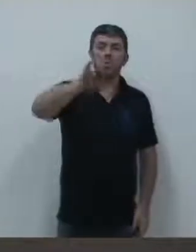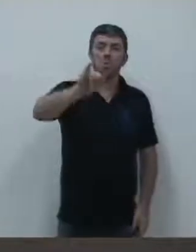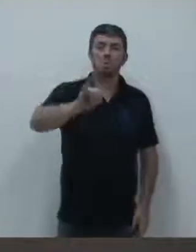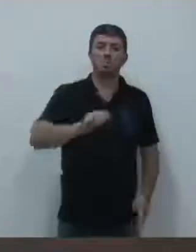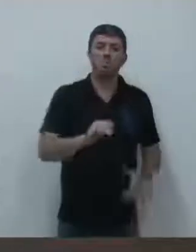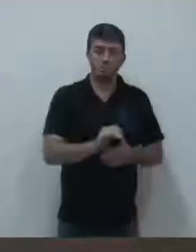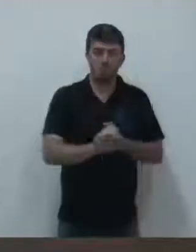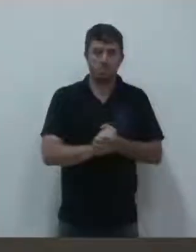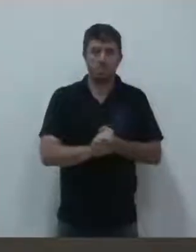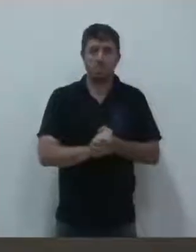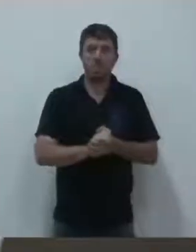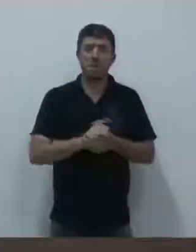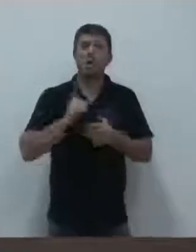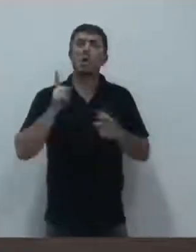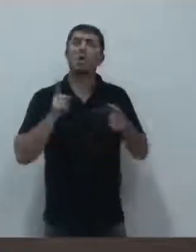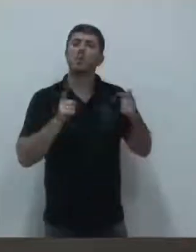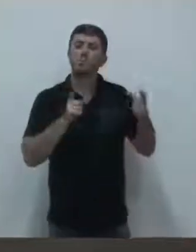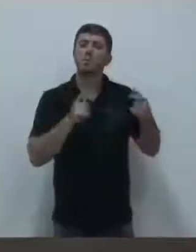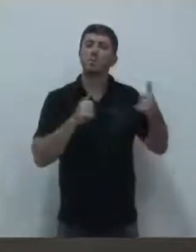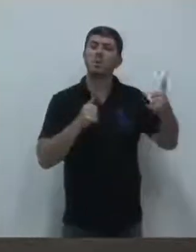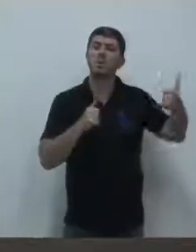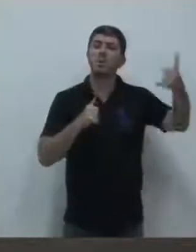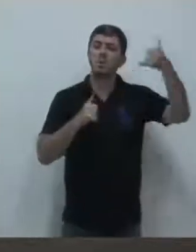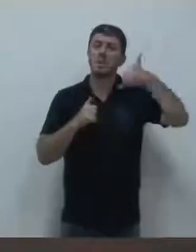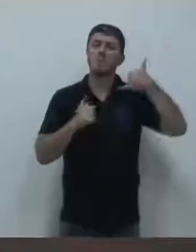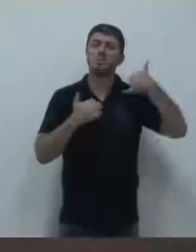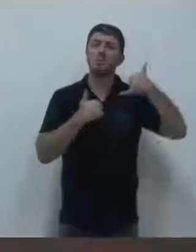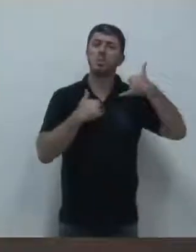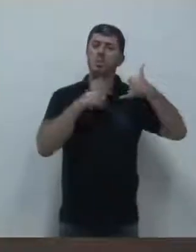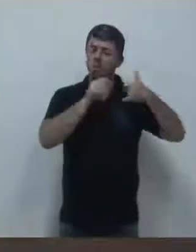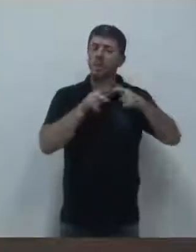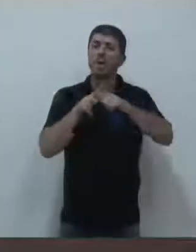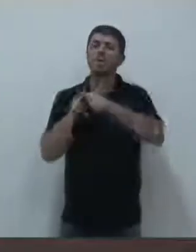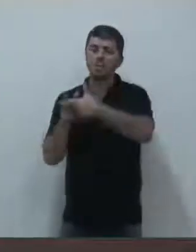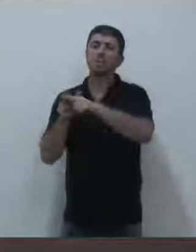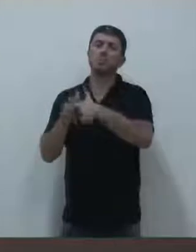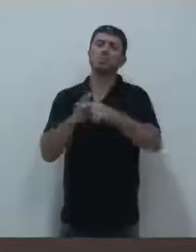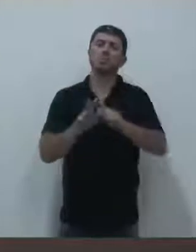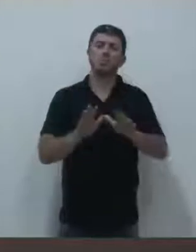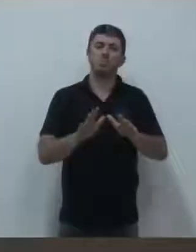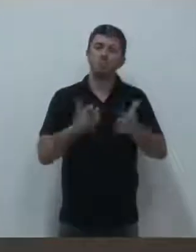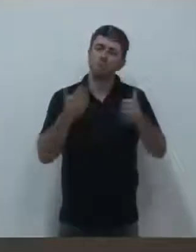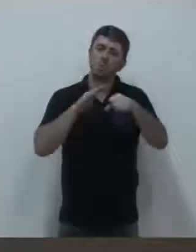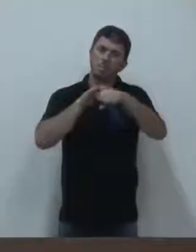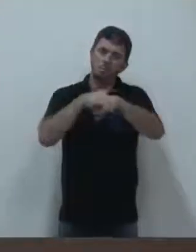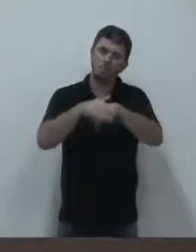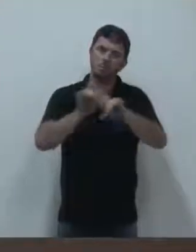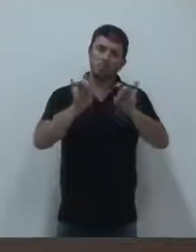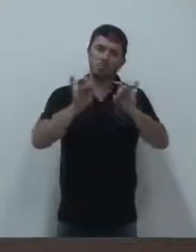Assumiu, ligou para mim e falou assim, a gente vai corrigir. Então, por essa noite é só, tem outros assuntos